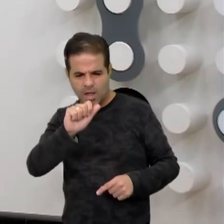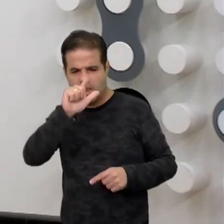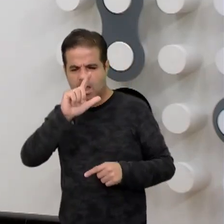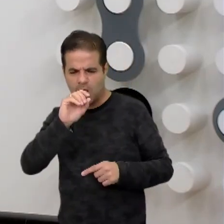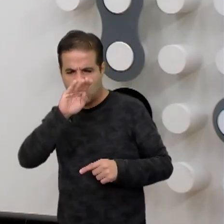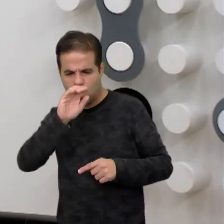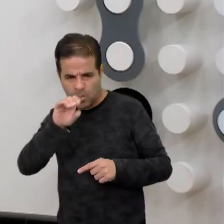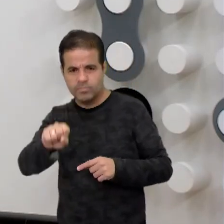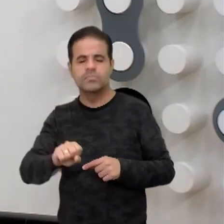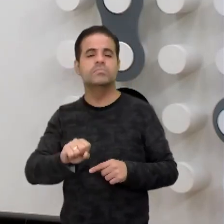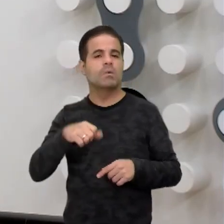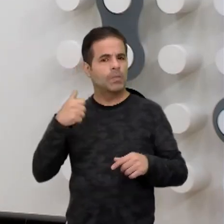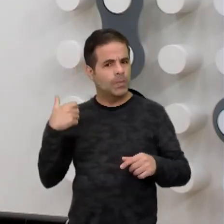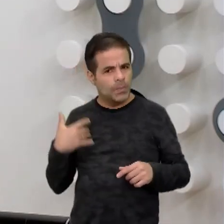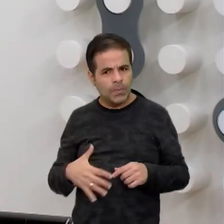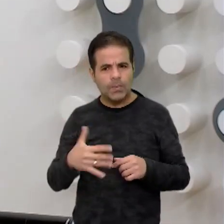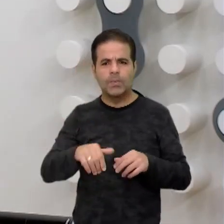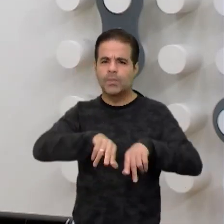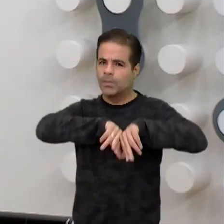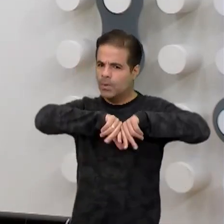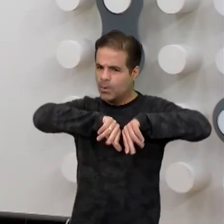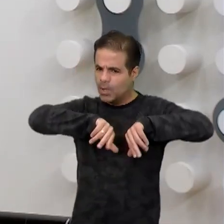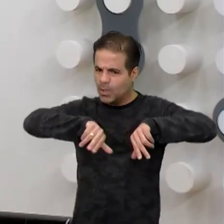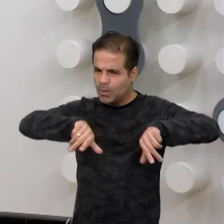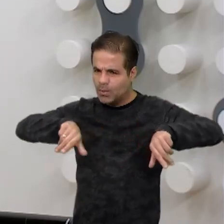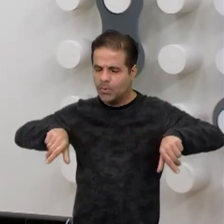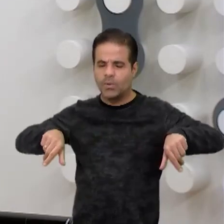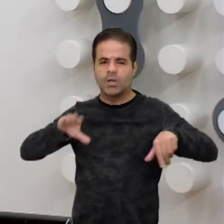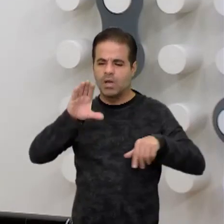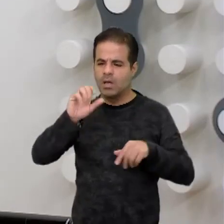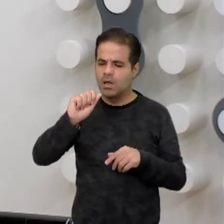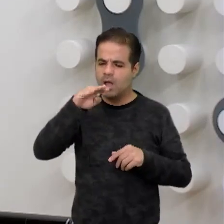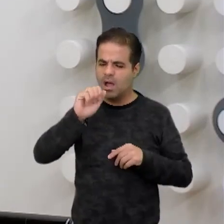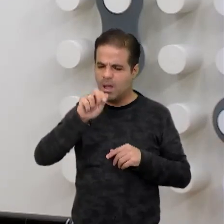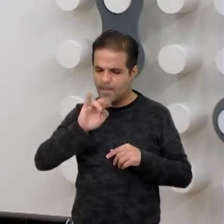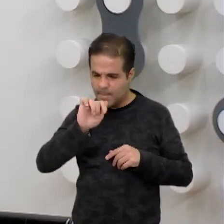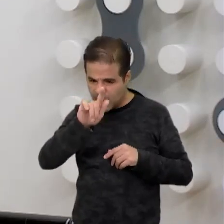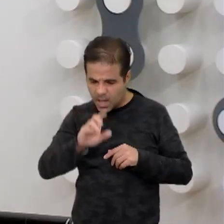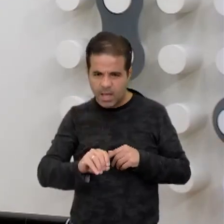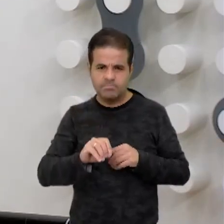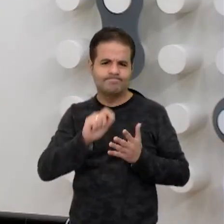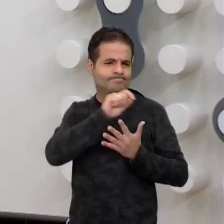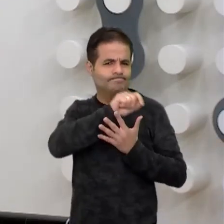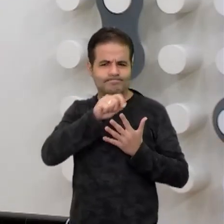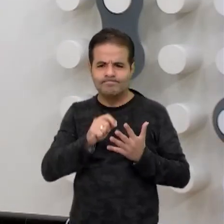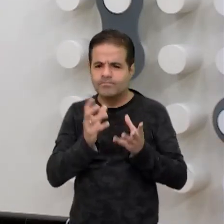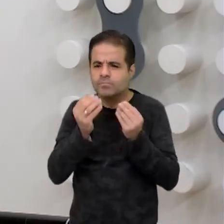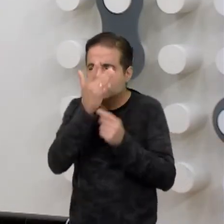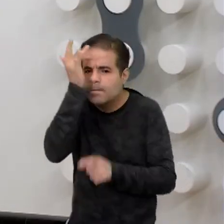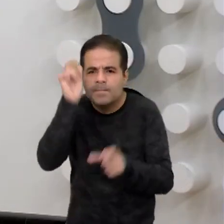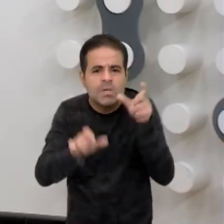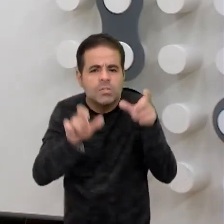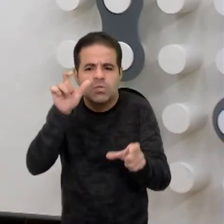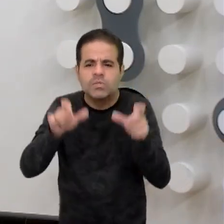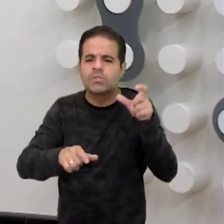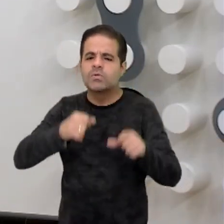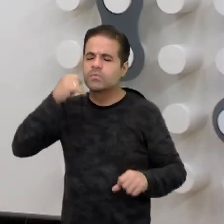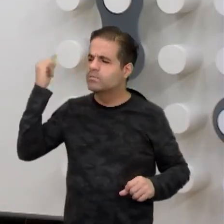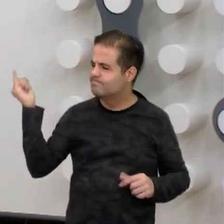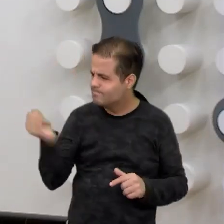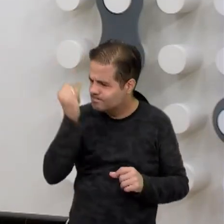Heitor Villa-Lobos e tantos outros, né? Camargo Guarnieri, enfim. Tem muitas pessoas importantes